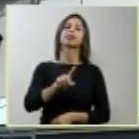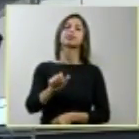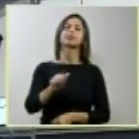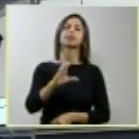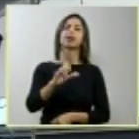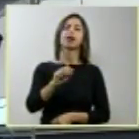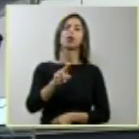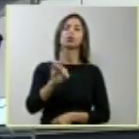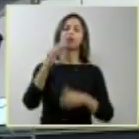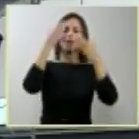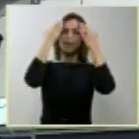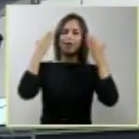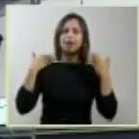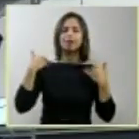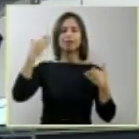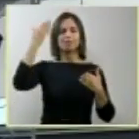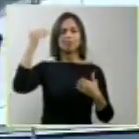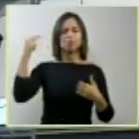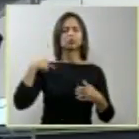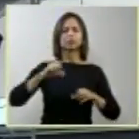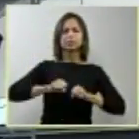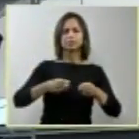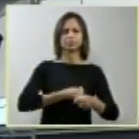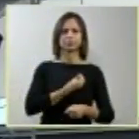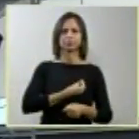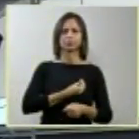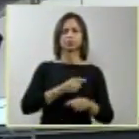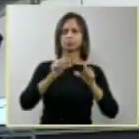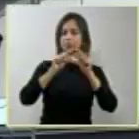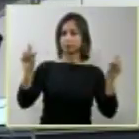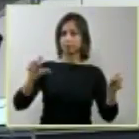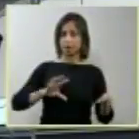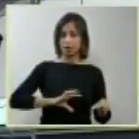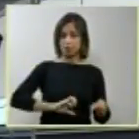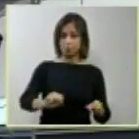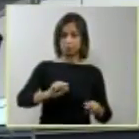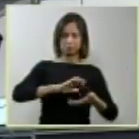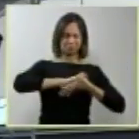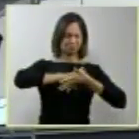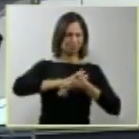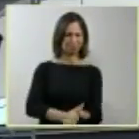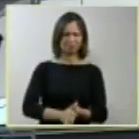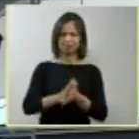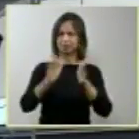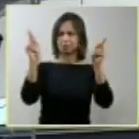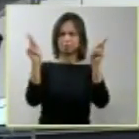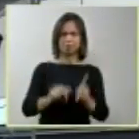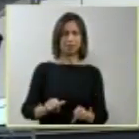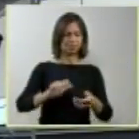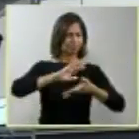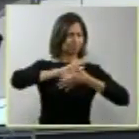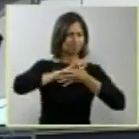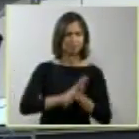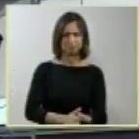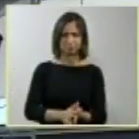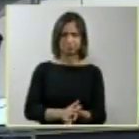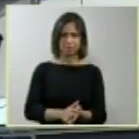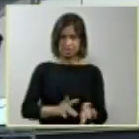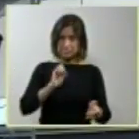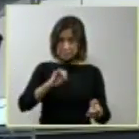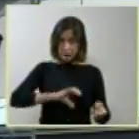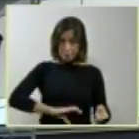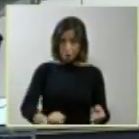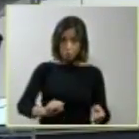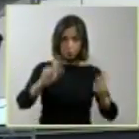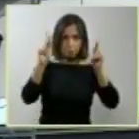presidente. O aborto é o maior destruidor da paz na Terra. Se uma